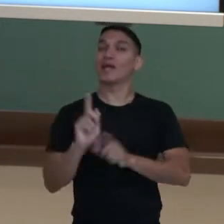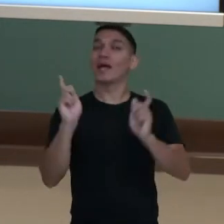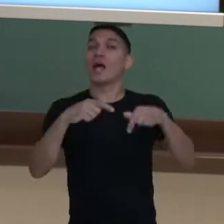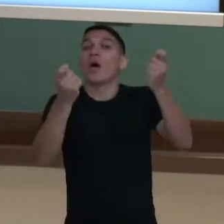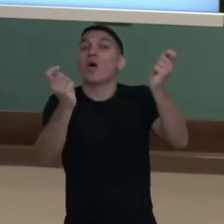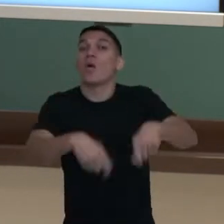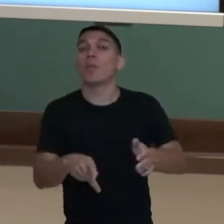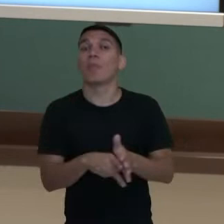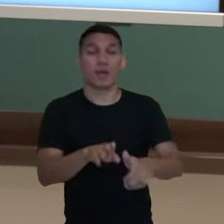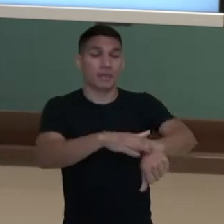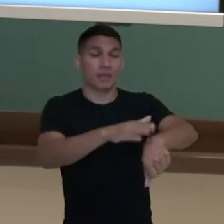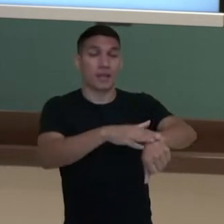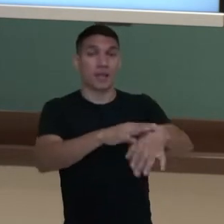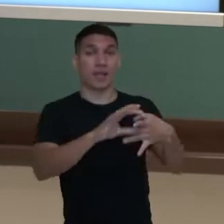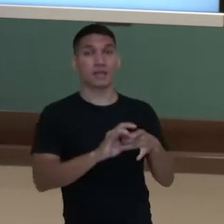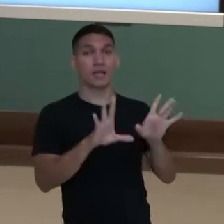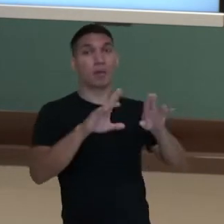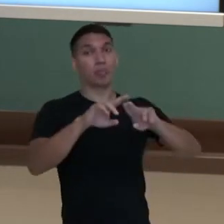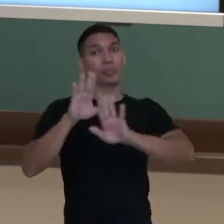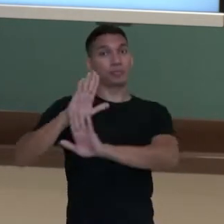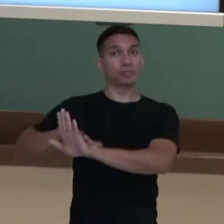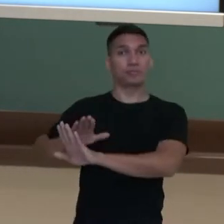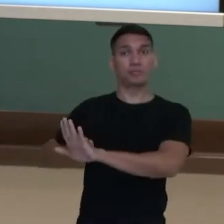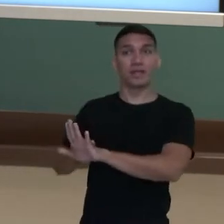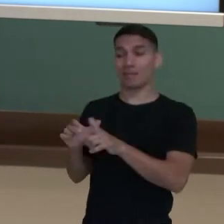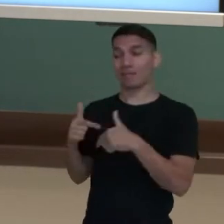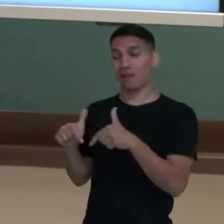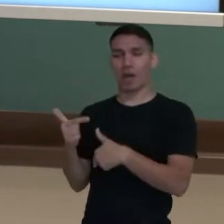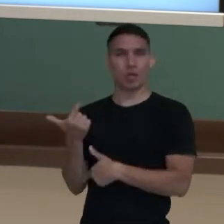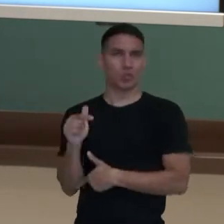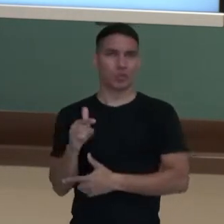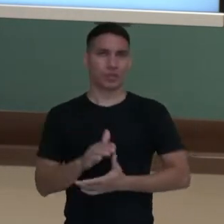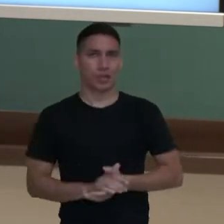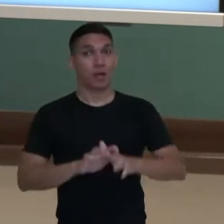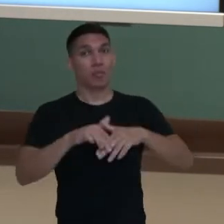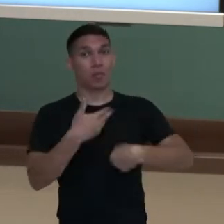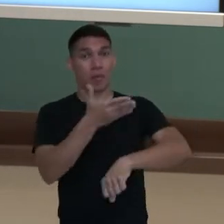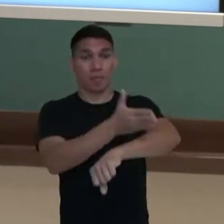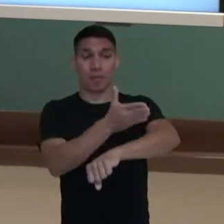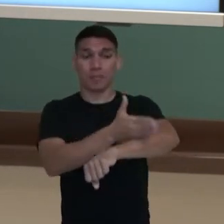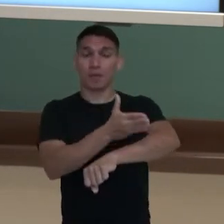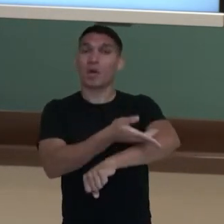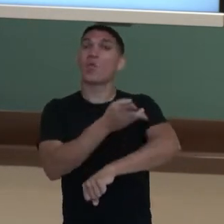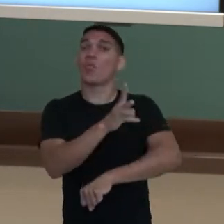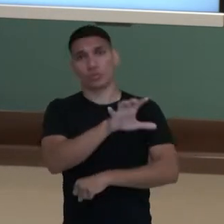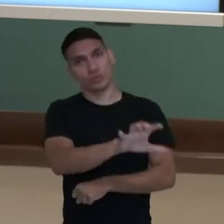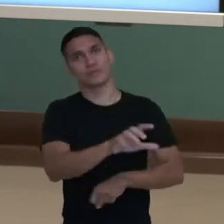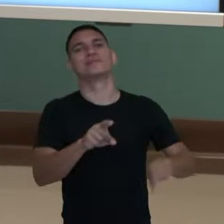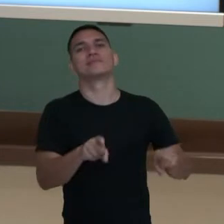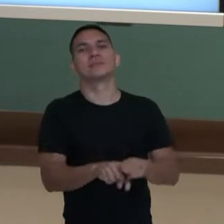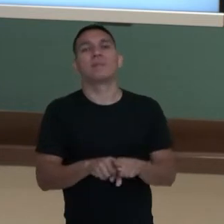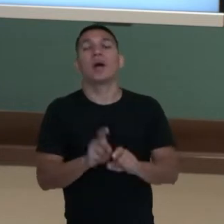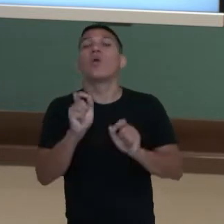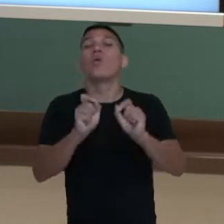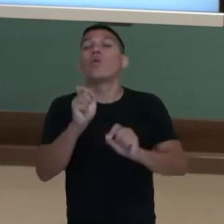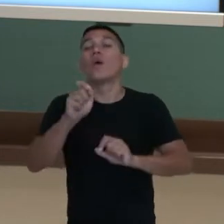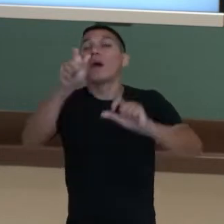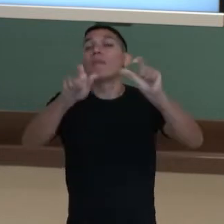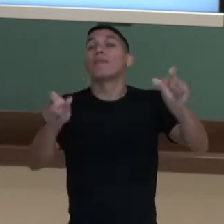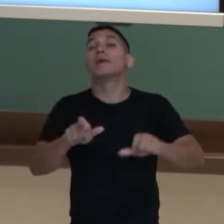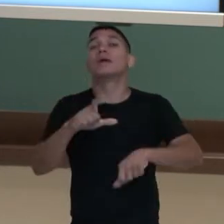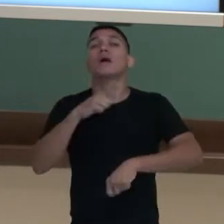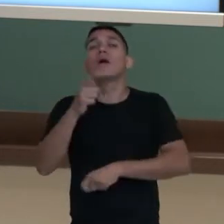tempo livre, portanto não trabalhavam. Na época medieval isso continua, E quem tinha